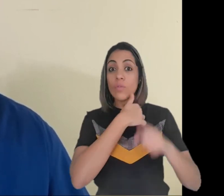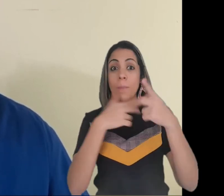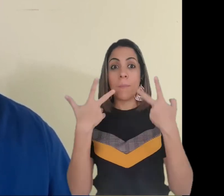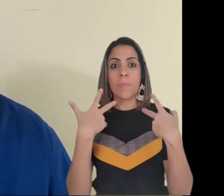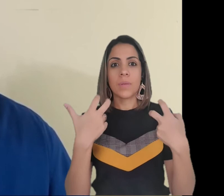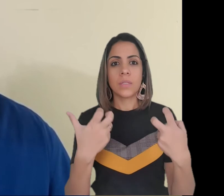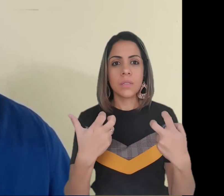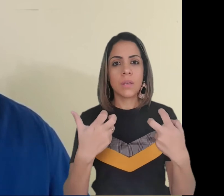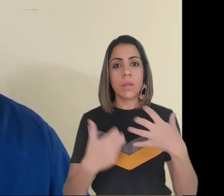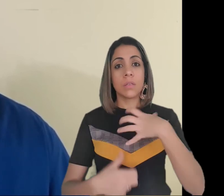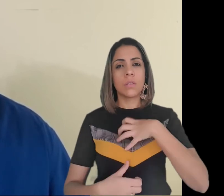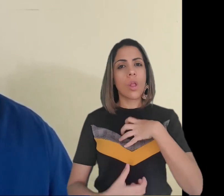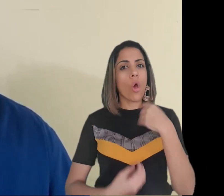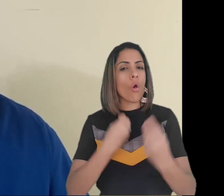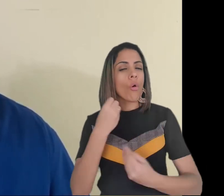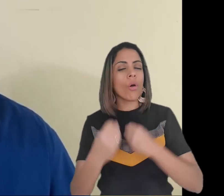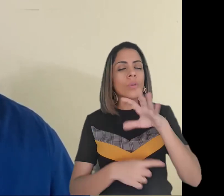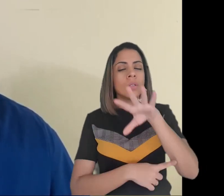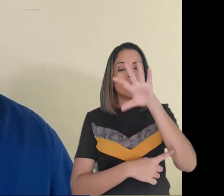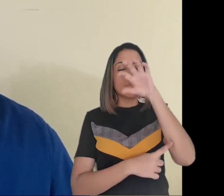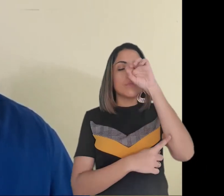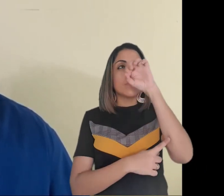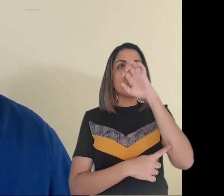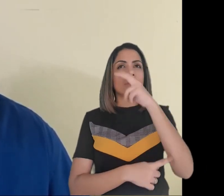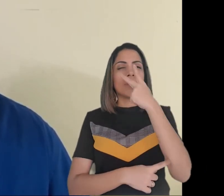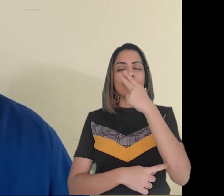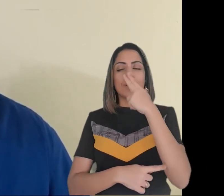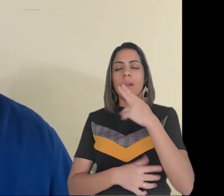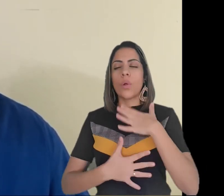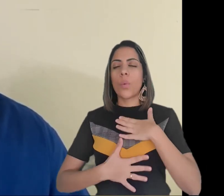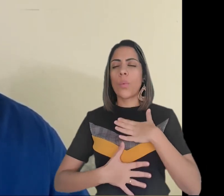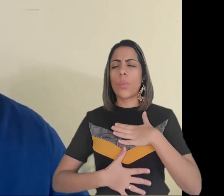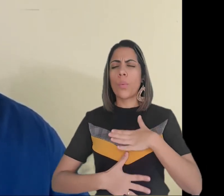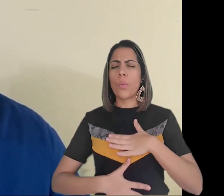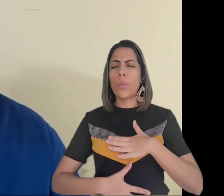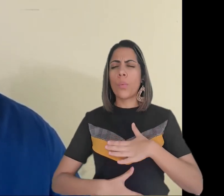Perceba, sinta como é respirar dessa maneira.